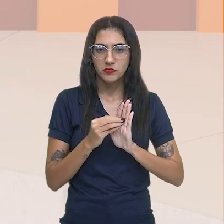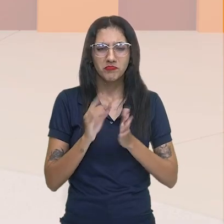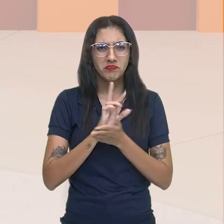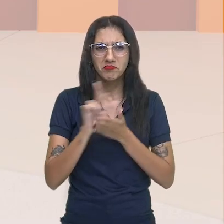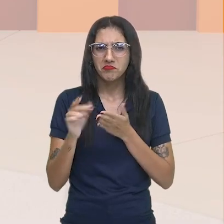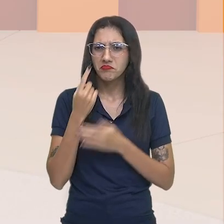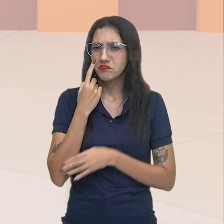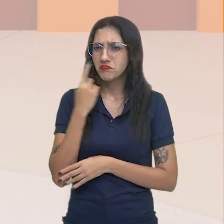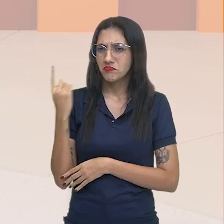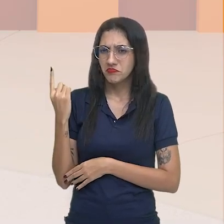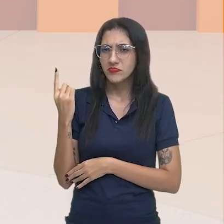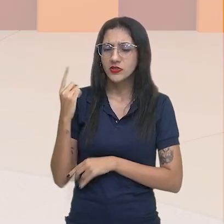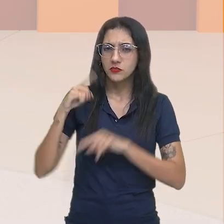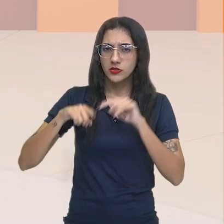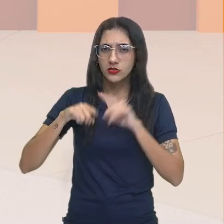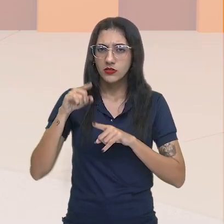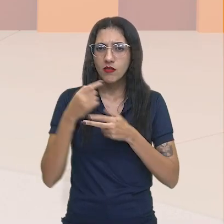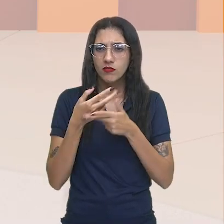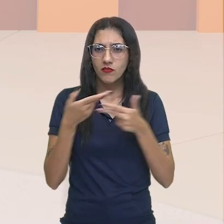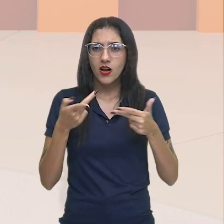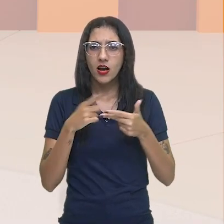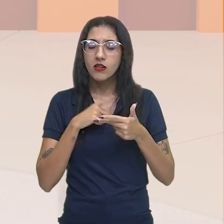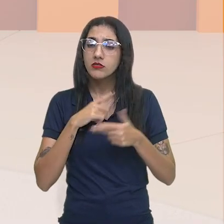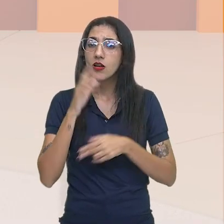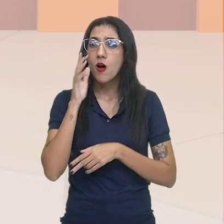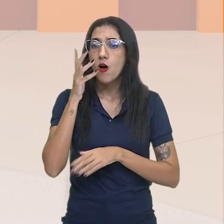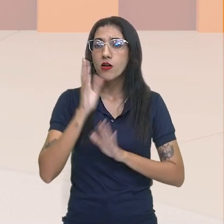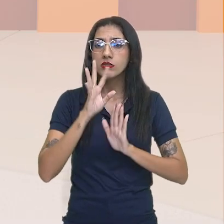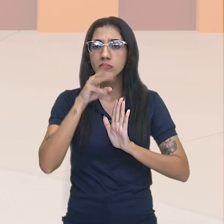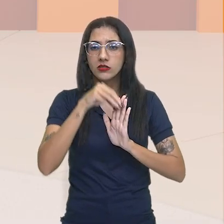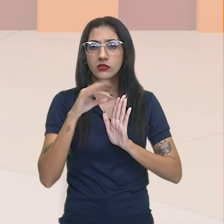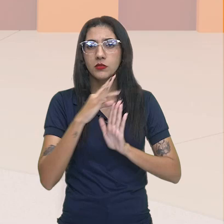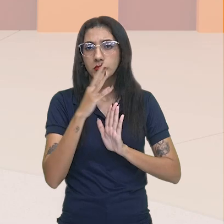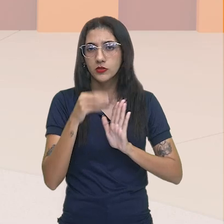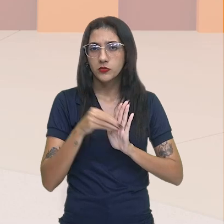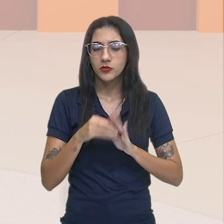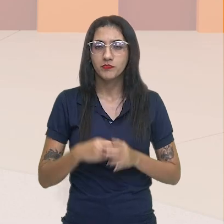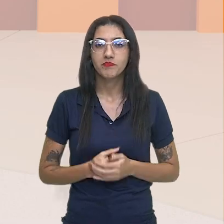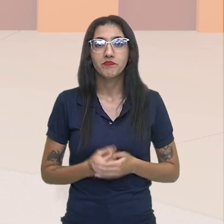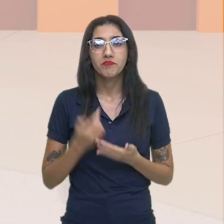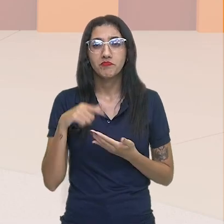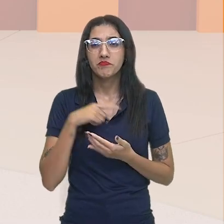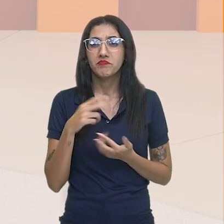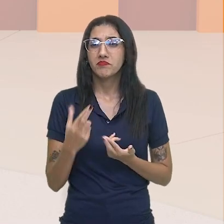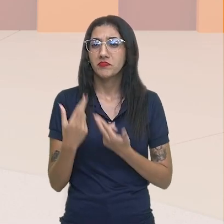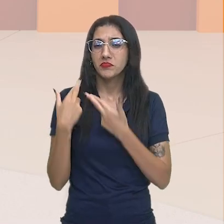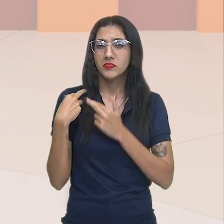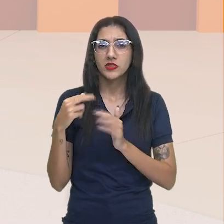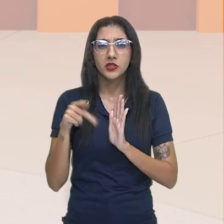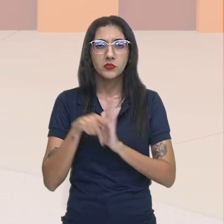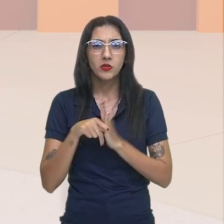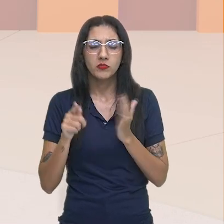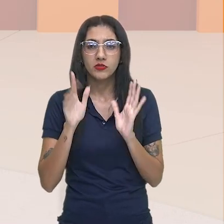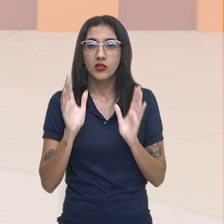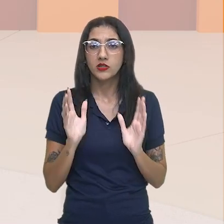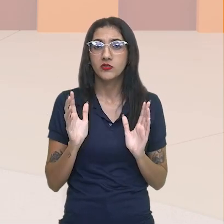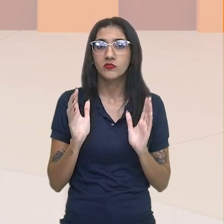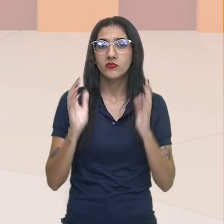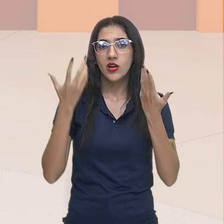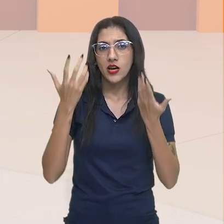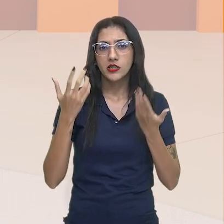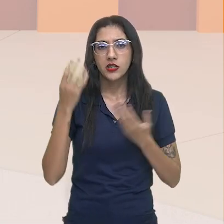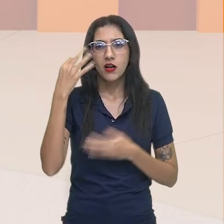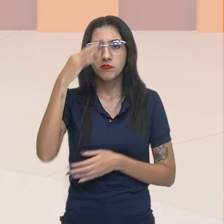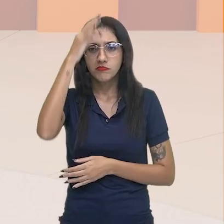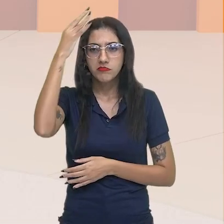vocês veem acontece dentro da Amazônia. O papel que a devoção e as festividades aos